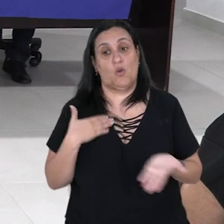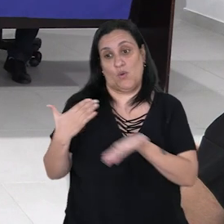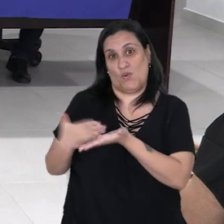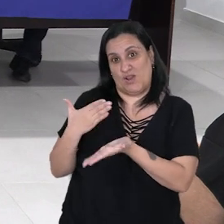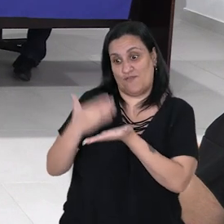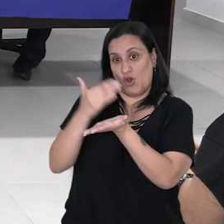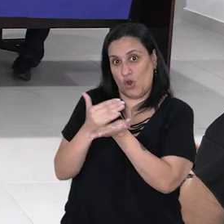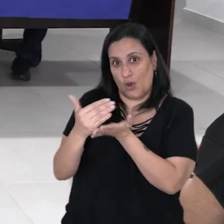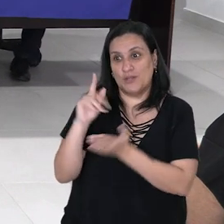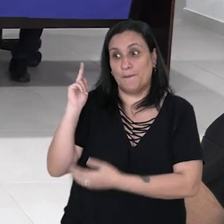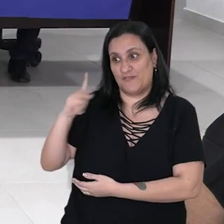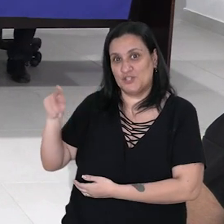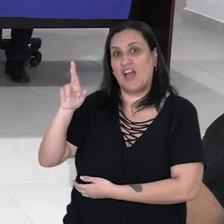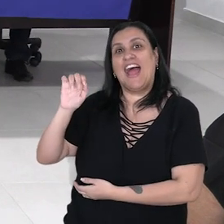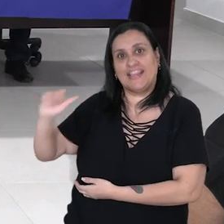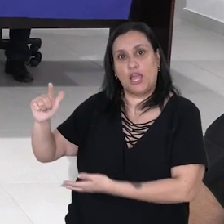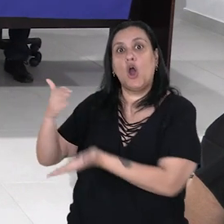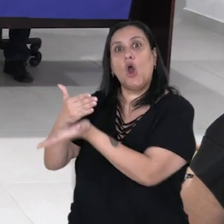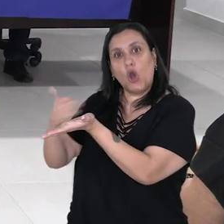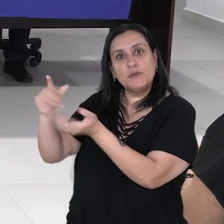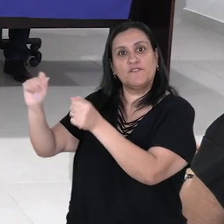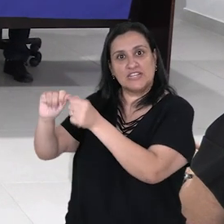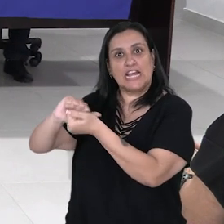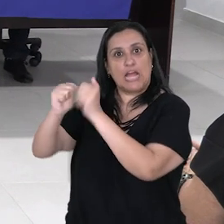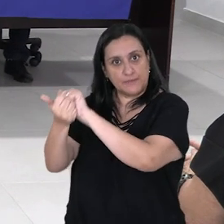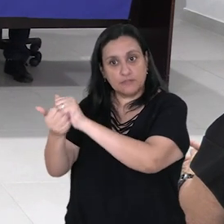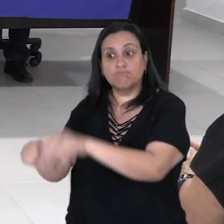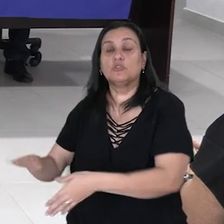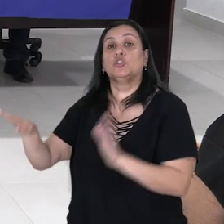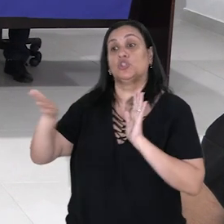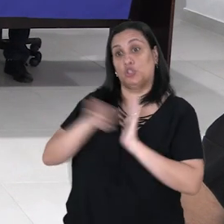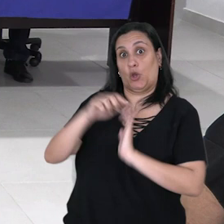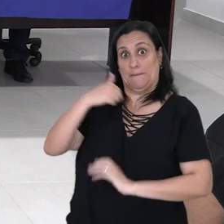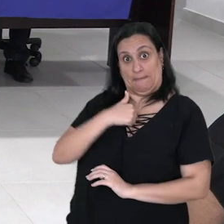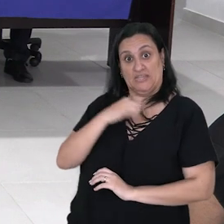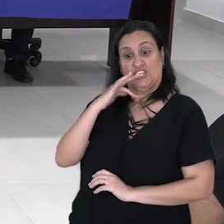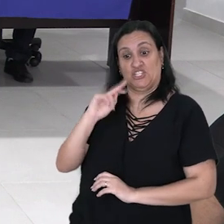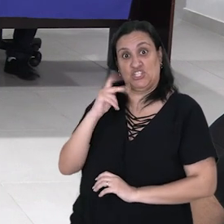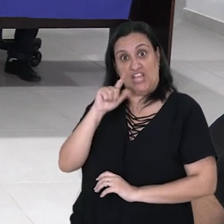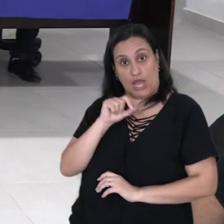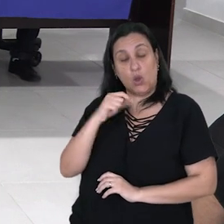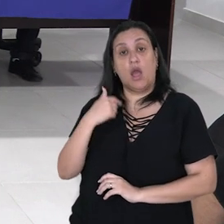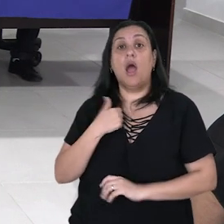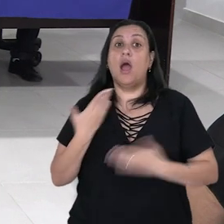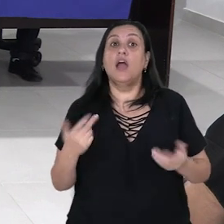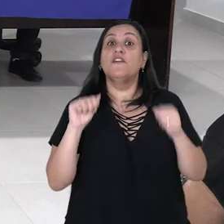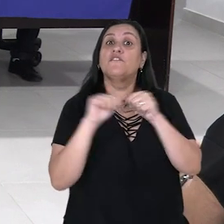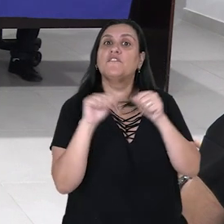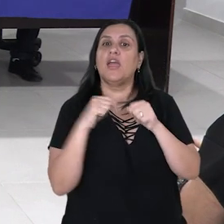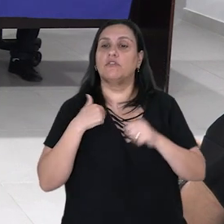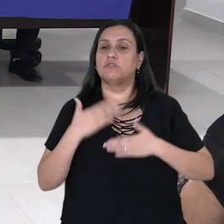livro começou lá com a professora Raquel, né? A adaptação chegou para mim, mas nesse tempo eu já